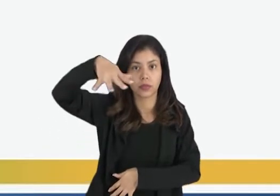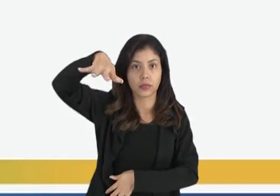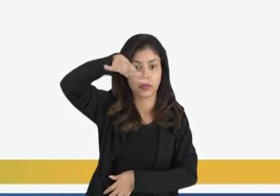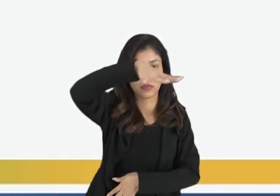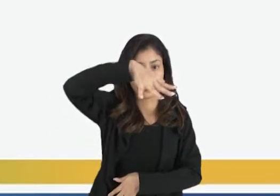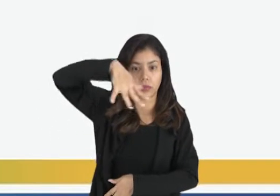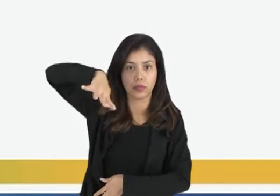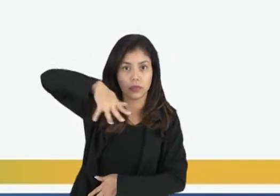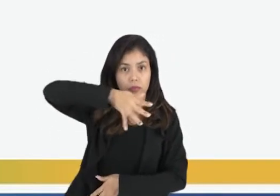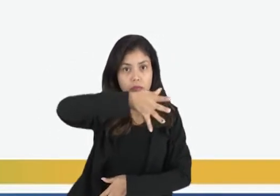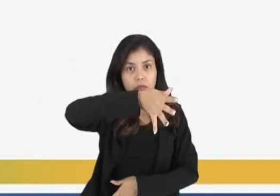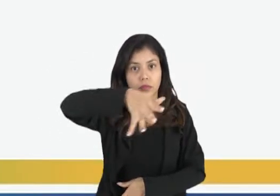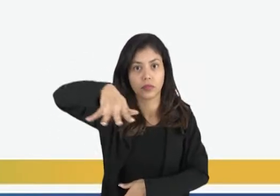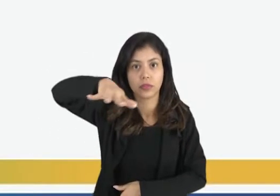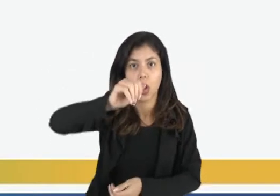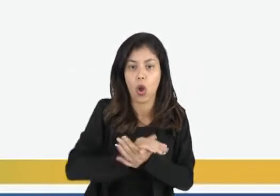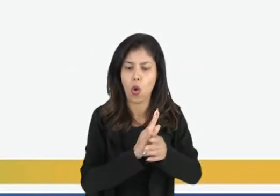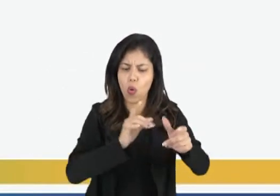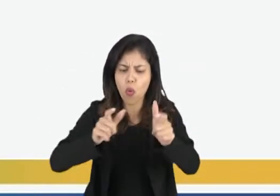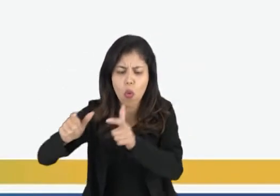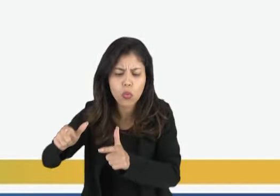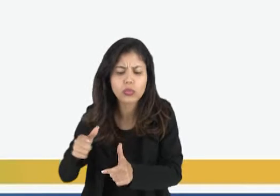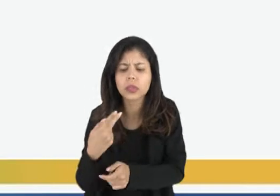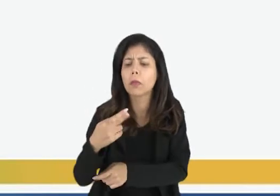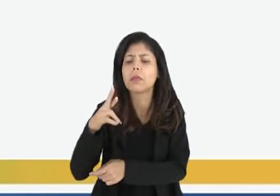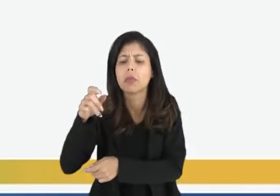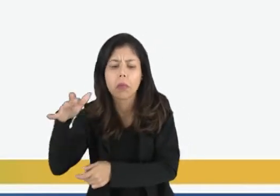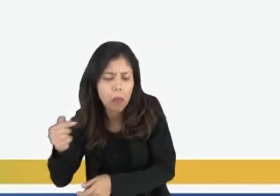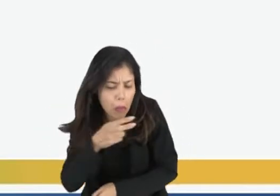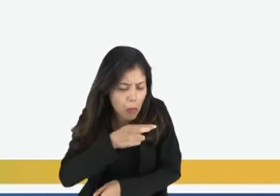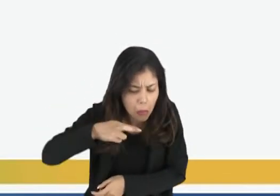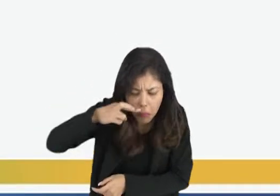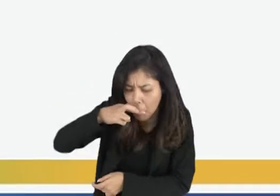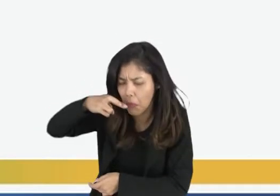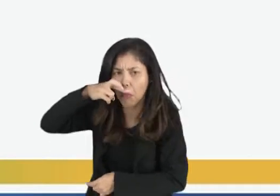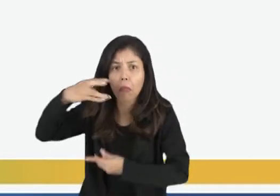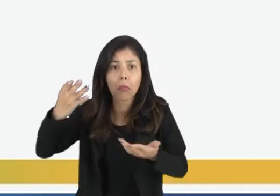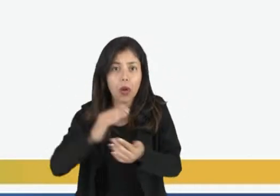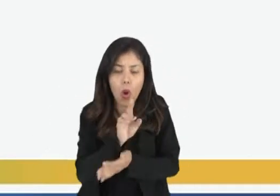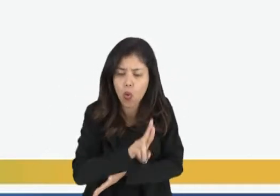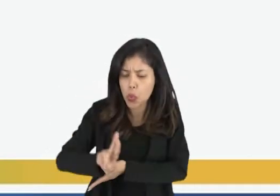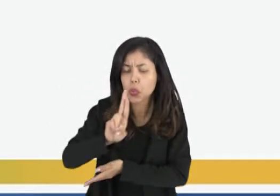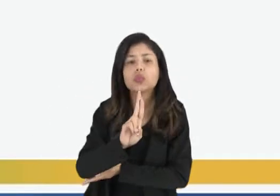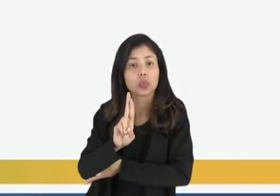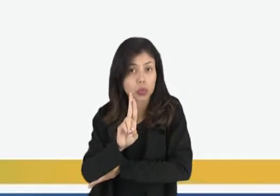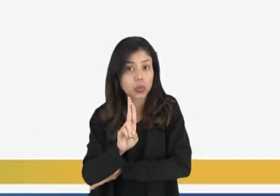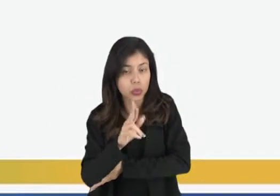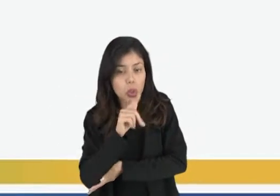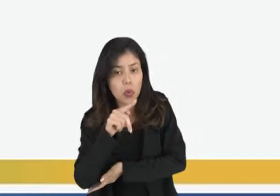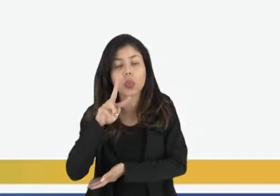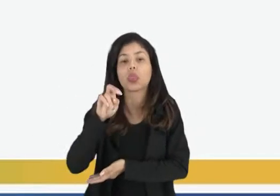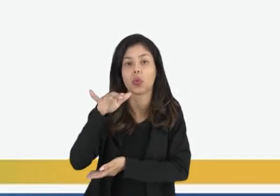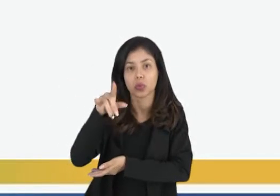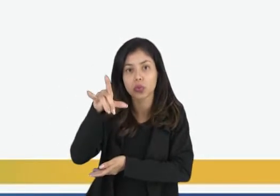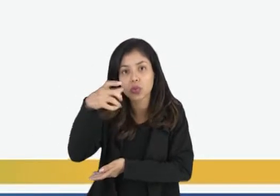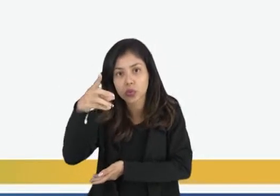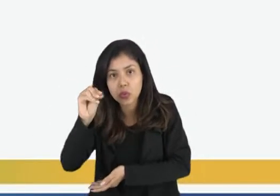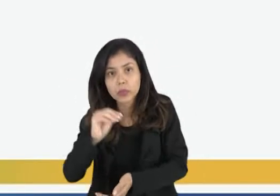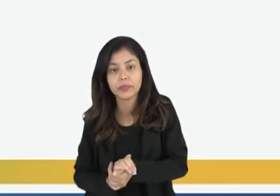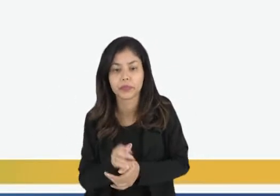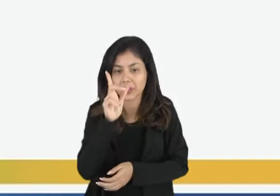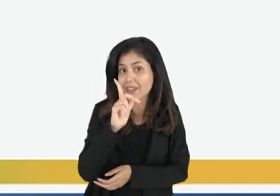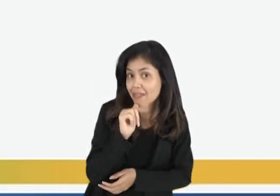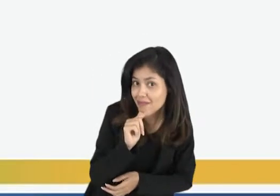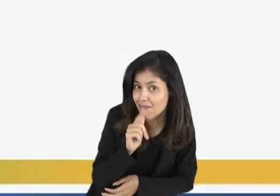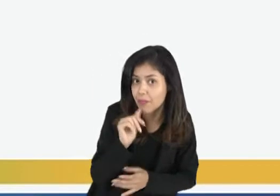a dinâmica ali daquele solo, onde estão as pragas, como otimizar a questão do uso de agrotóxicos, a questão do uso de